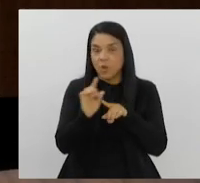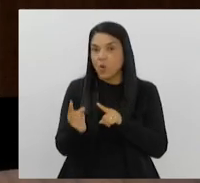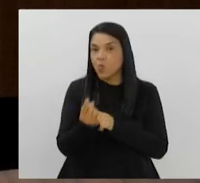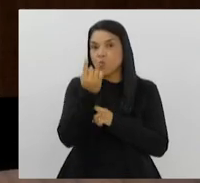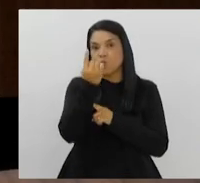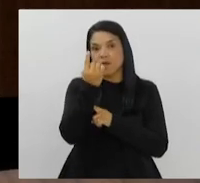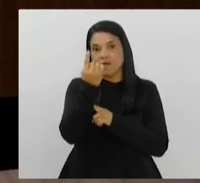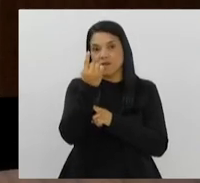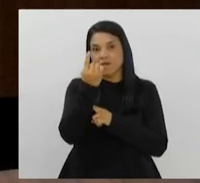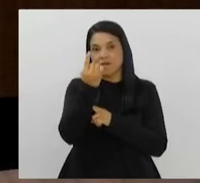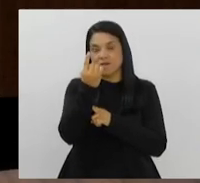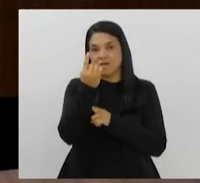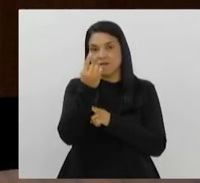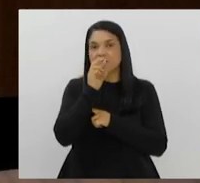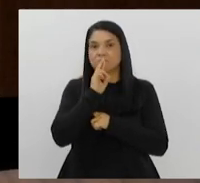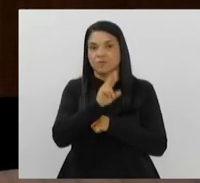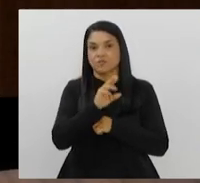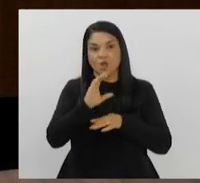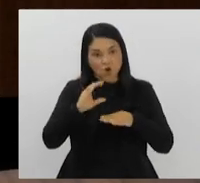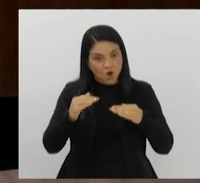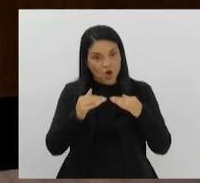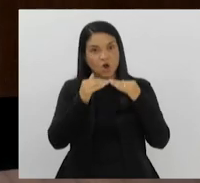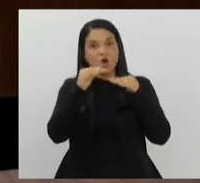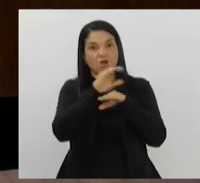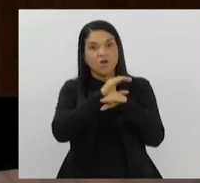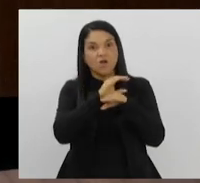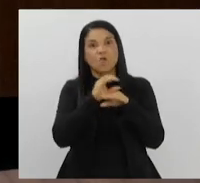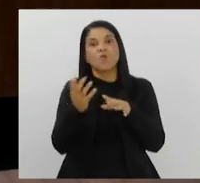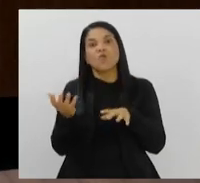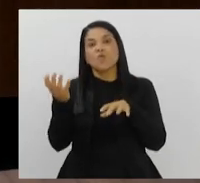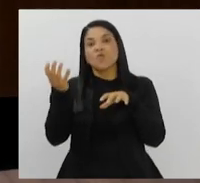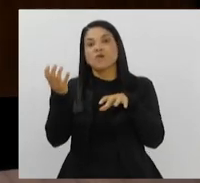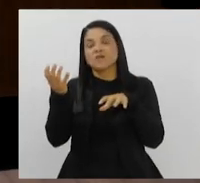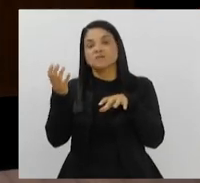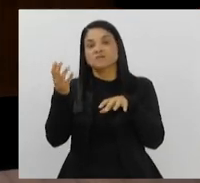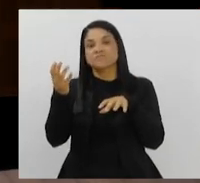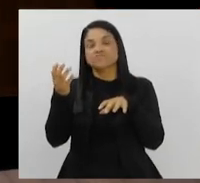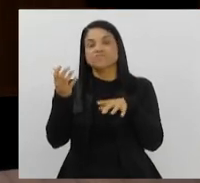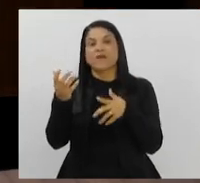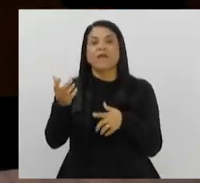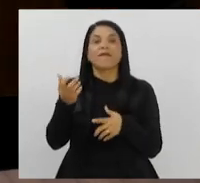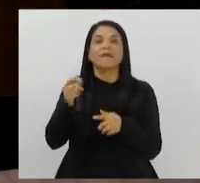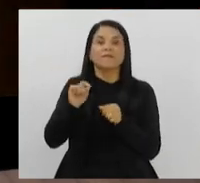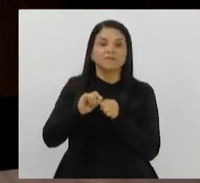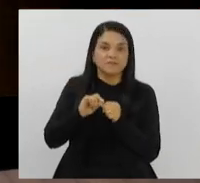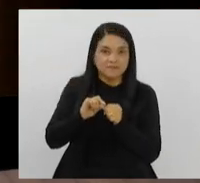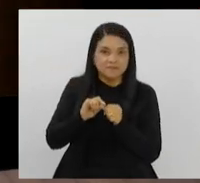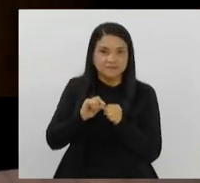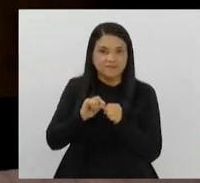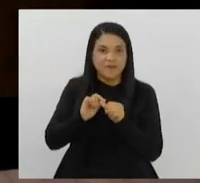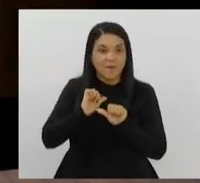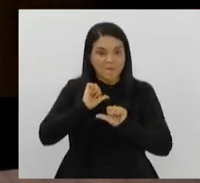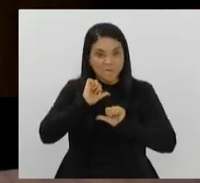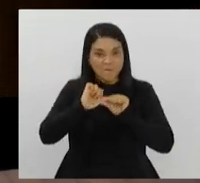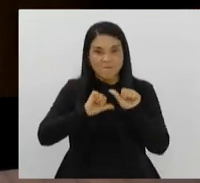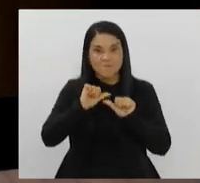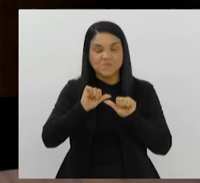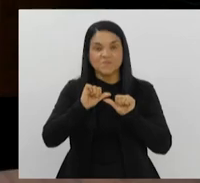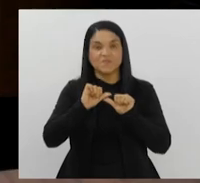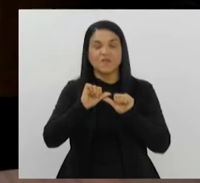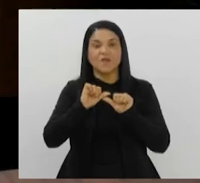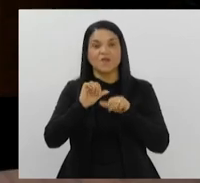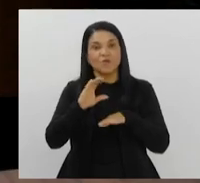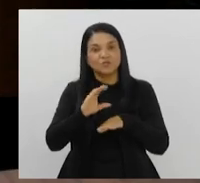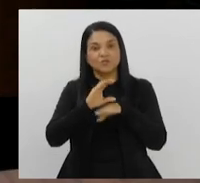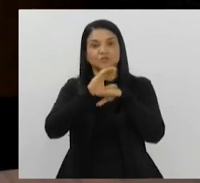a constitucional. Por quê? O que que o Congresso Nacional vai fazer? Vai alterar a Constituição Federal. Quem